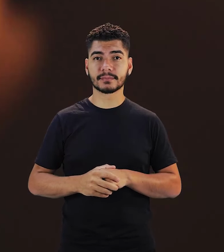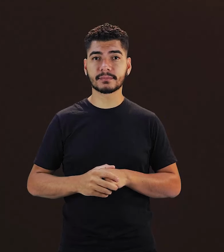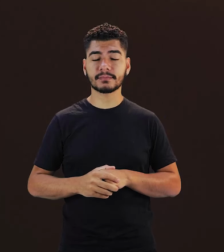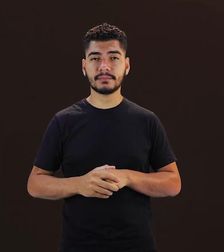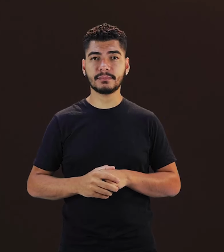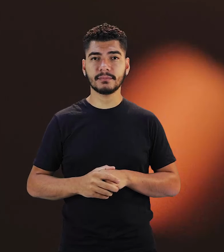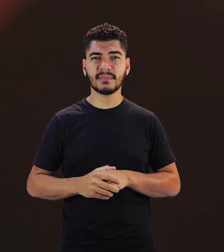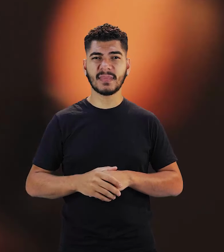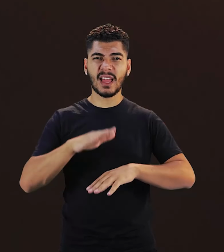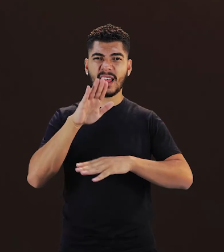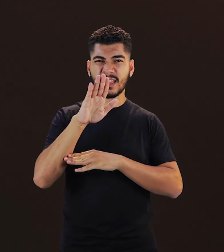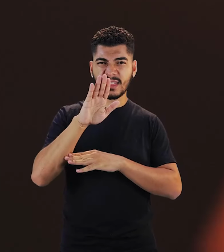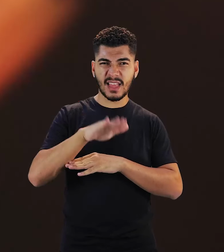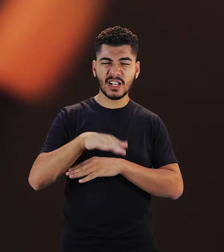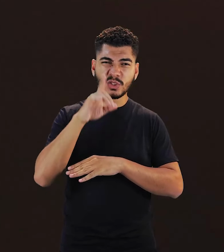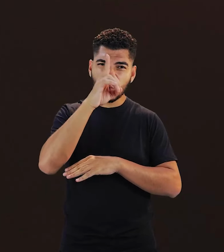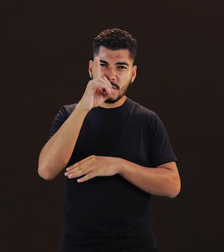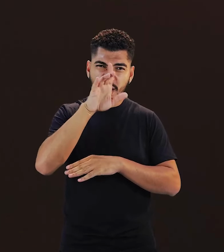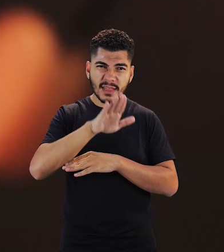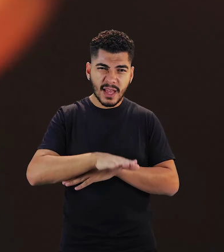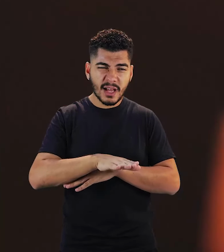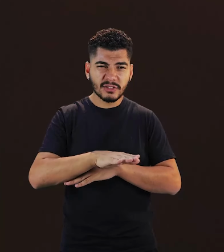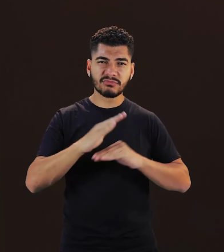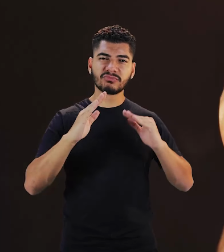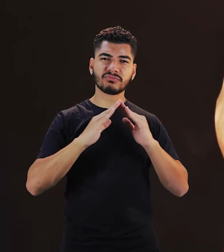Passar as tardes de domingo na varanda.